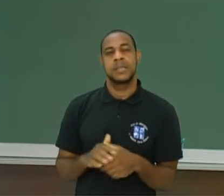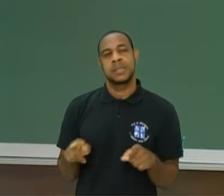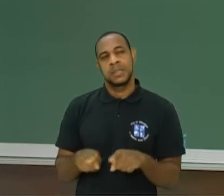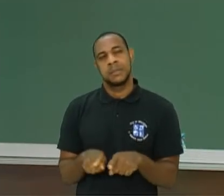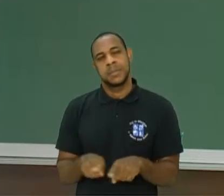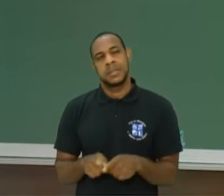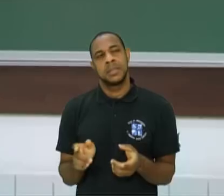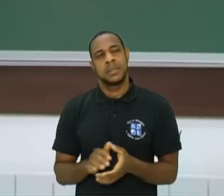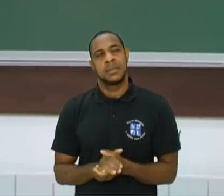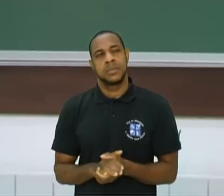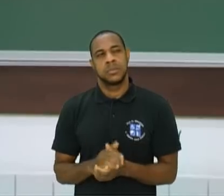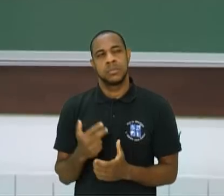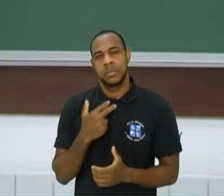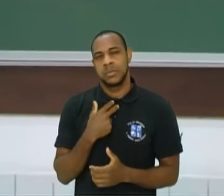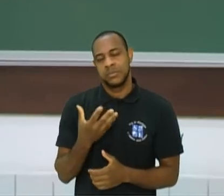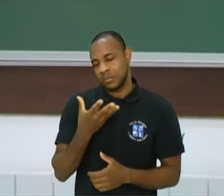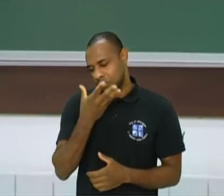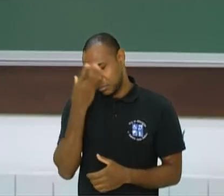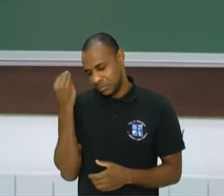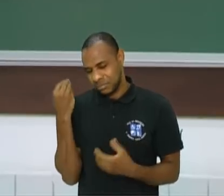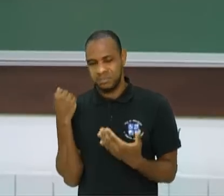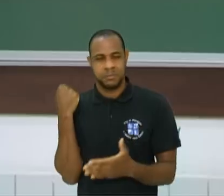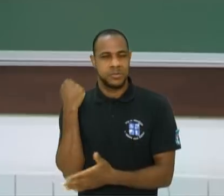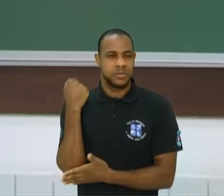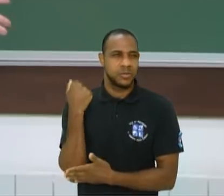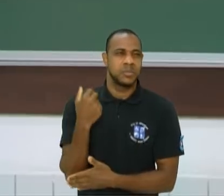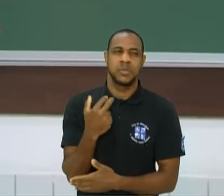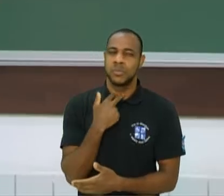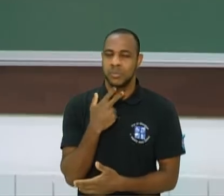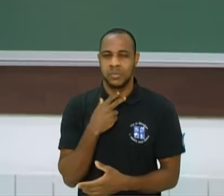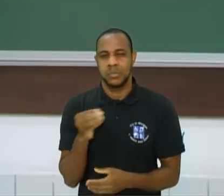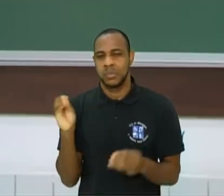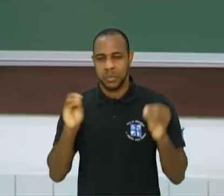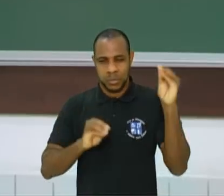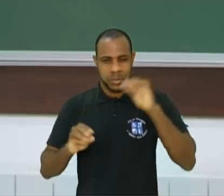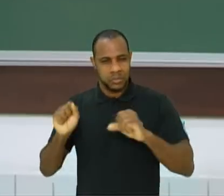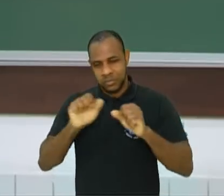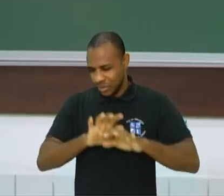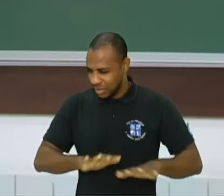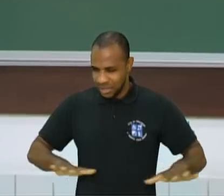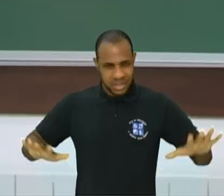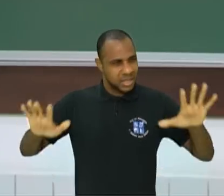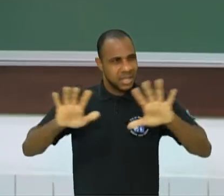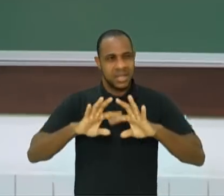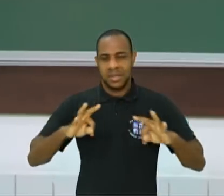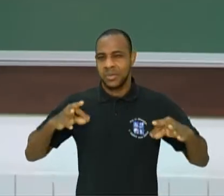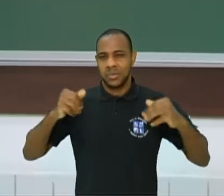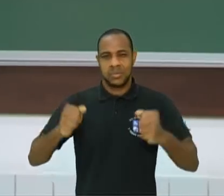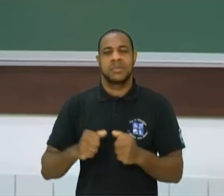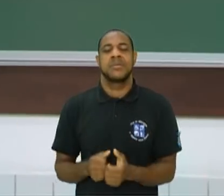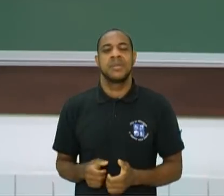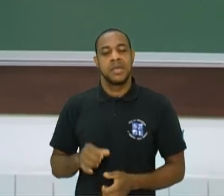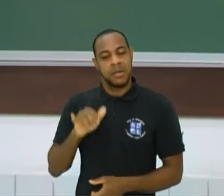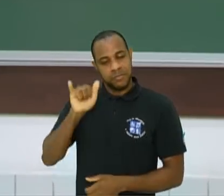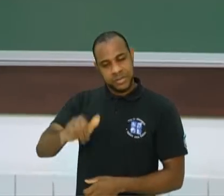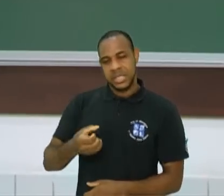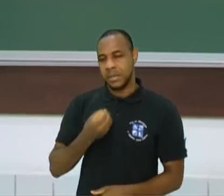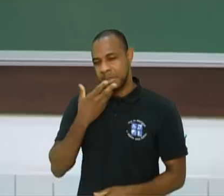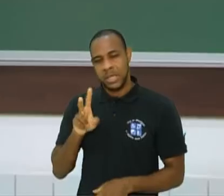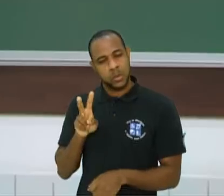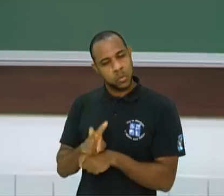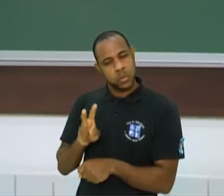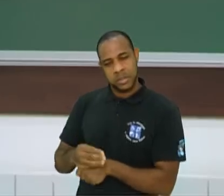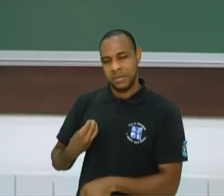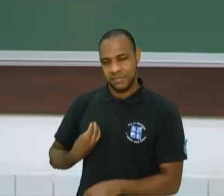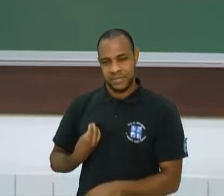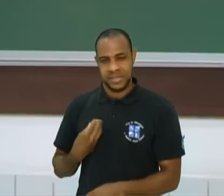claro, claro, não precisa ninguém ficar com ciúme. Um beijo geral para todo mundo, gente. Fiquem bem, se cuidem e até